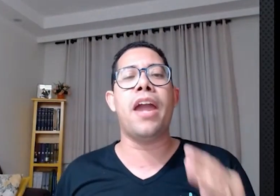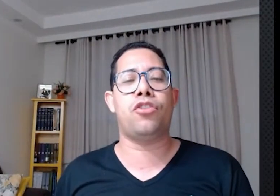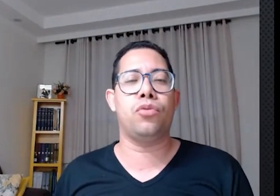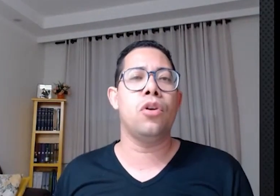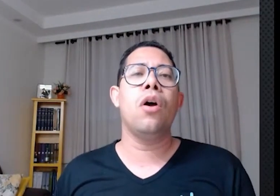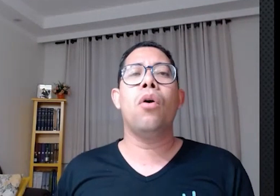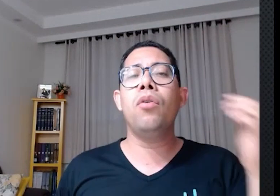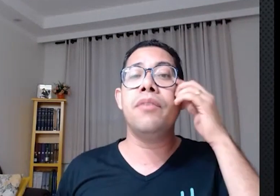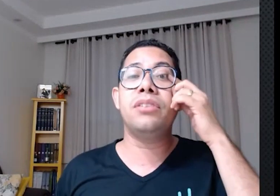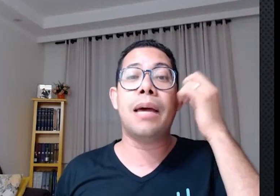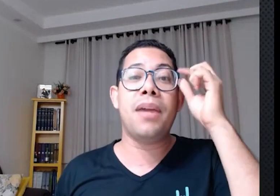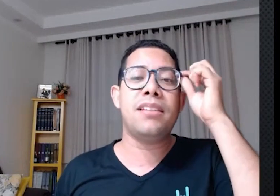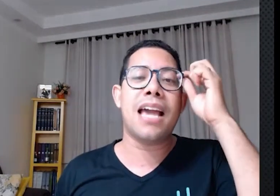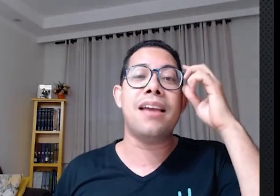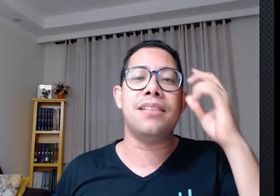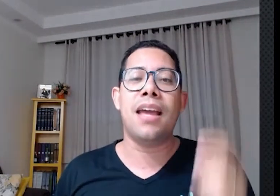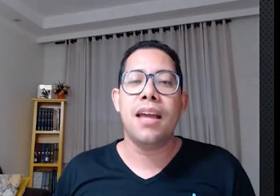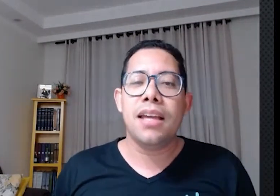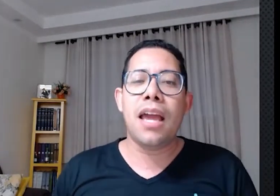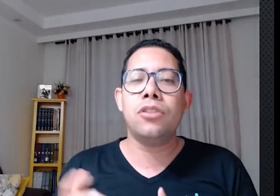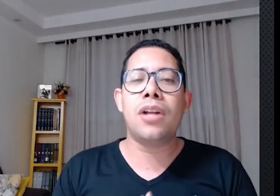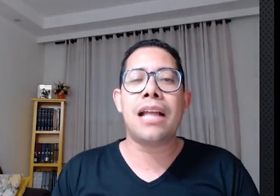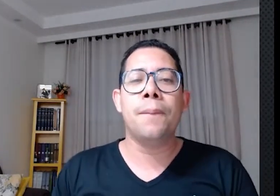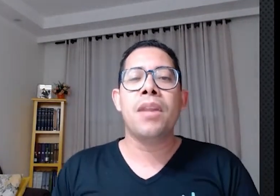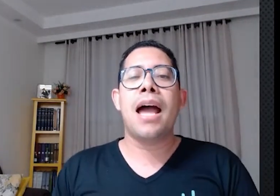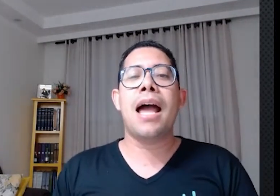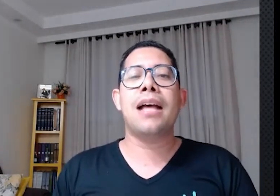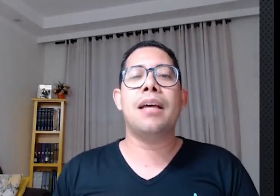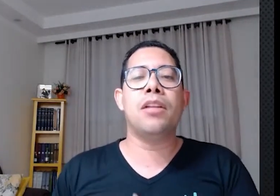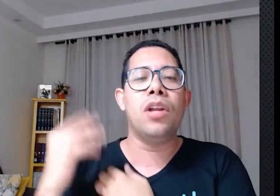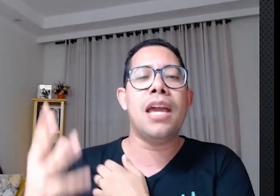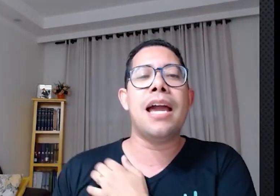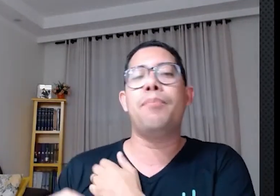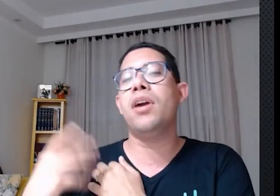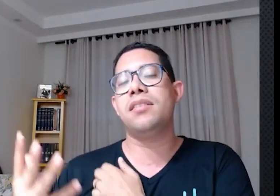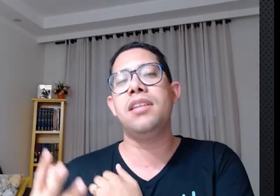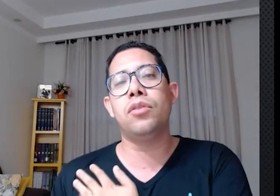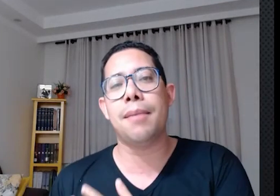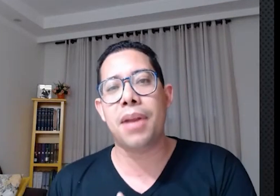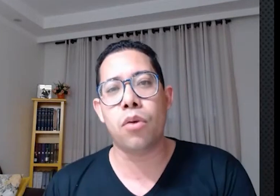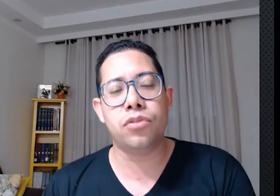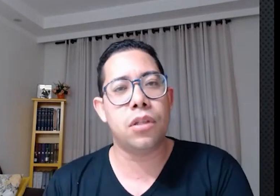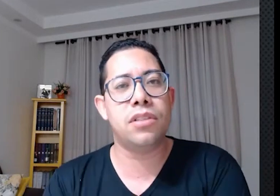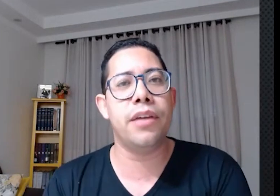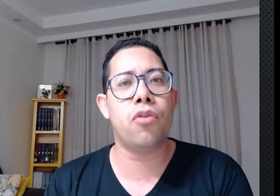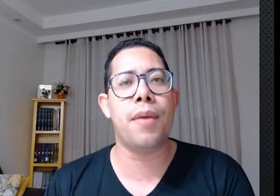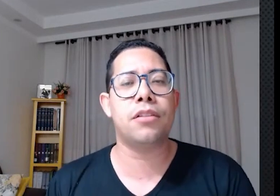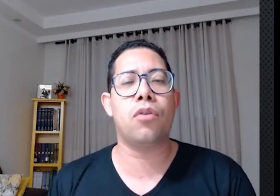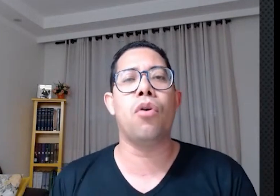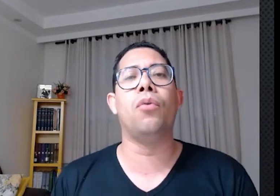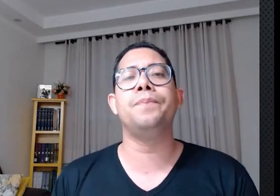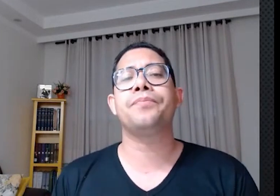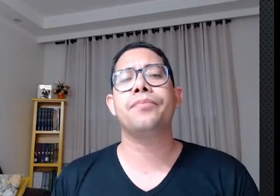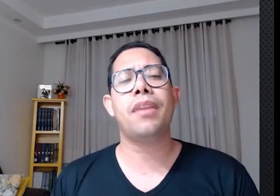livros poéticos ou livros sapienciais, né? Que é relacionada à sabedoria e à poesia dos hebreus. Então esse livro